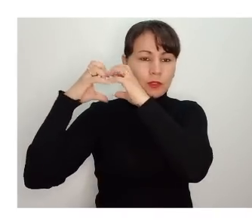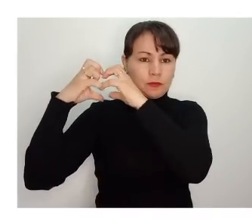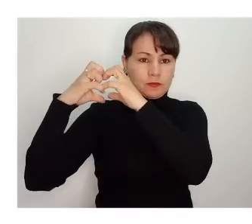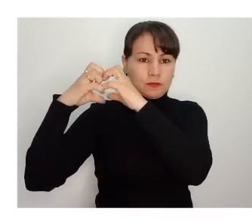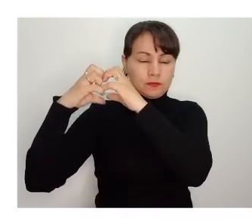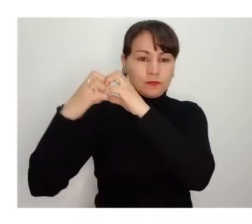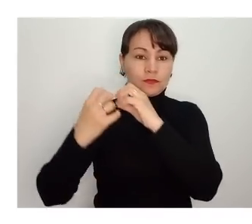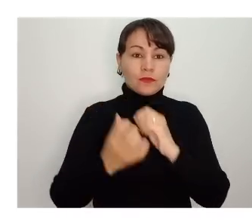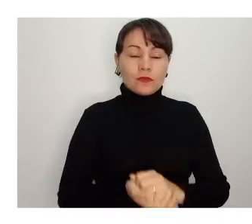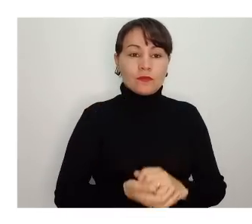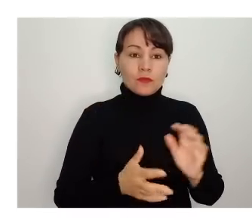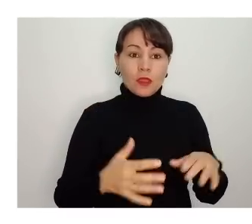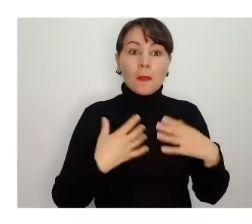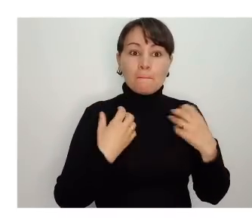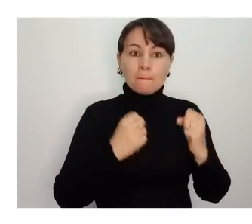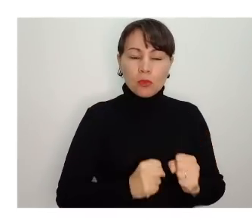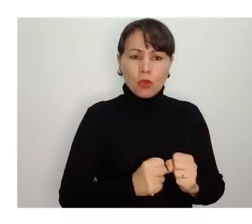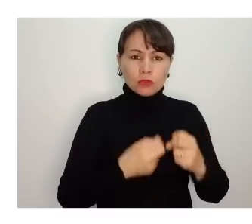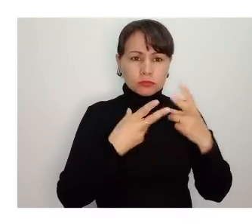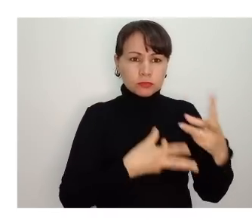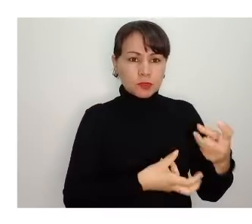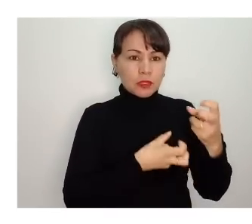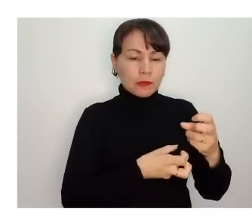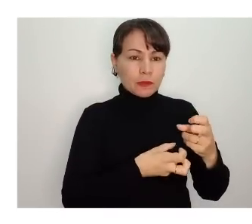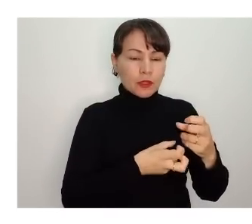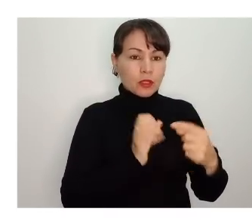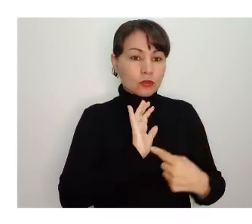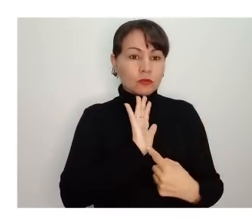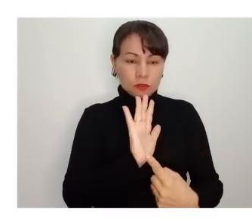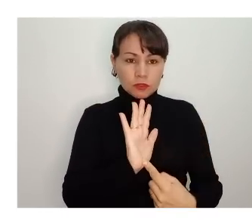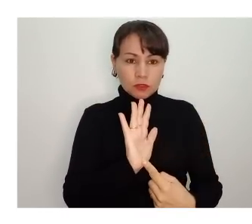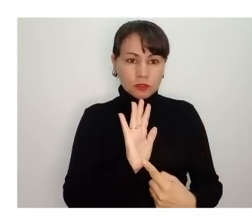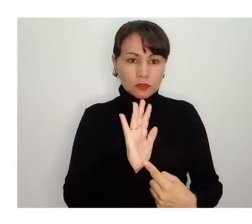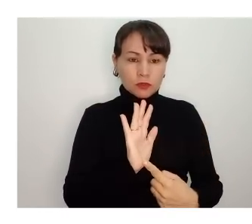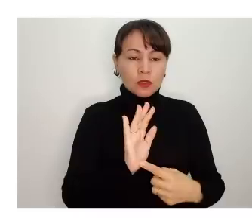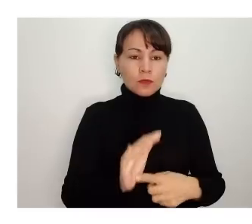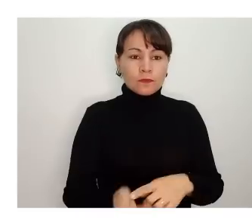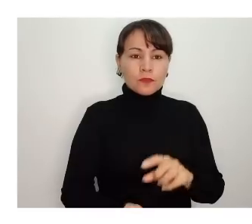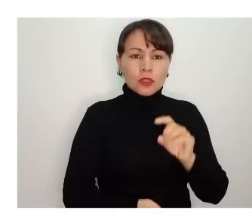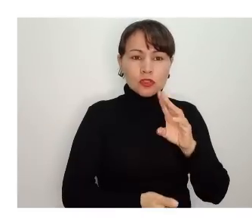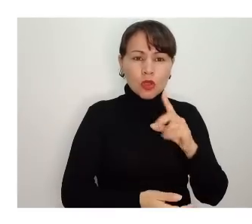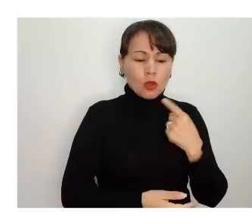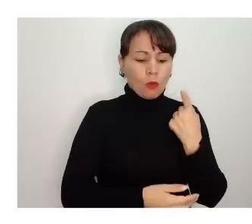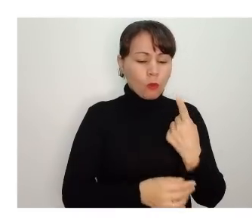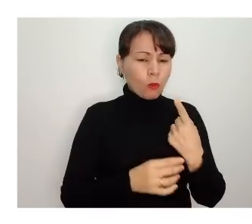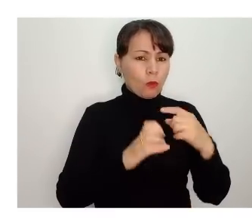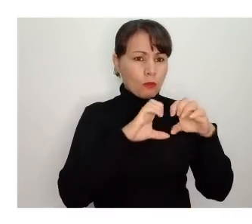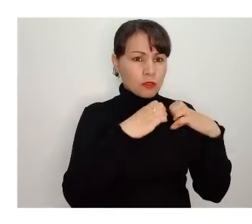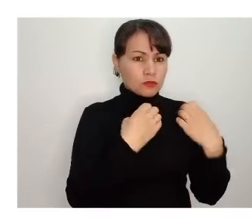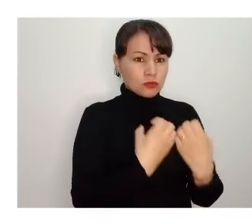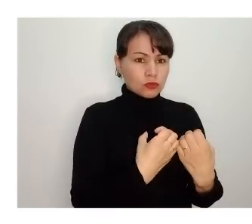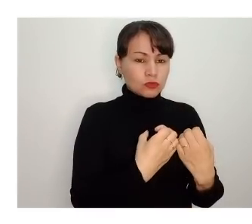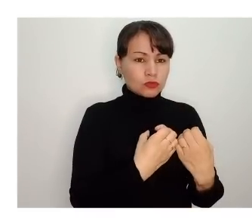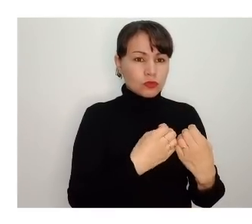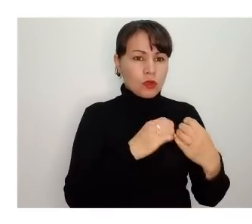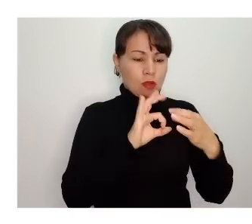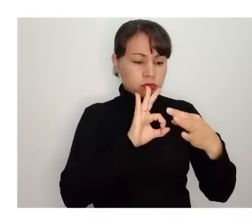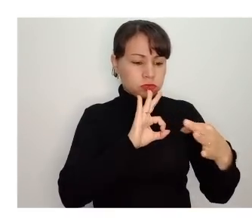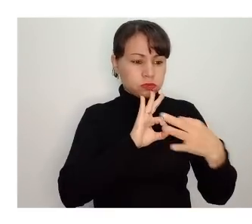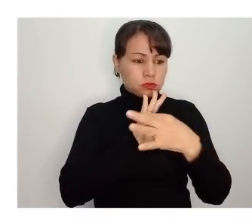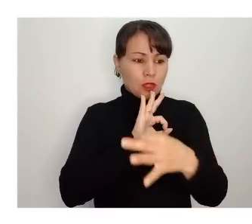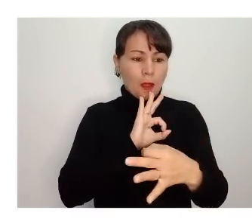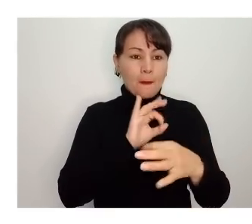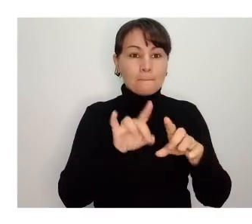neuronais. Isso a gente pode observar, que eu estou demonstrando aqui apenas uma estrutura